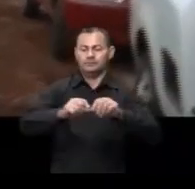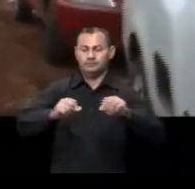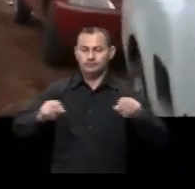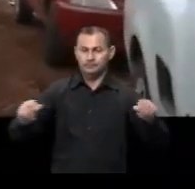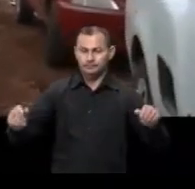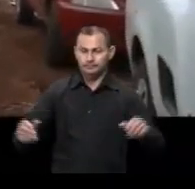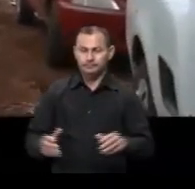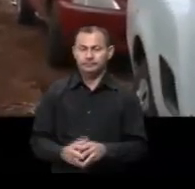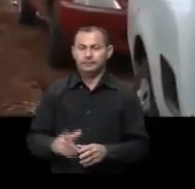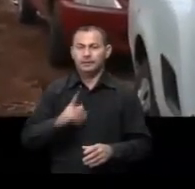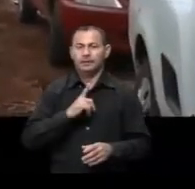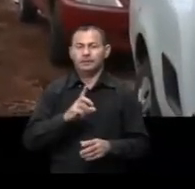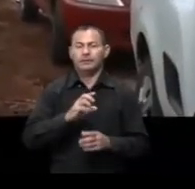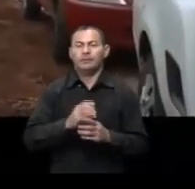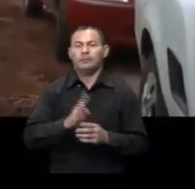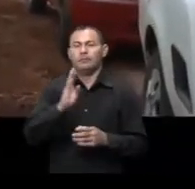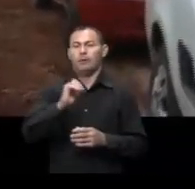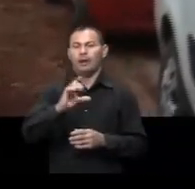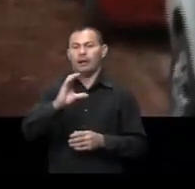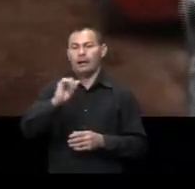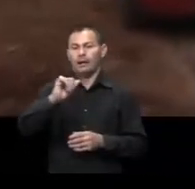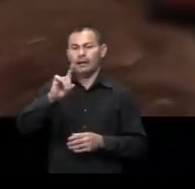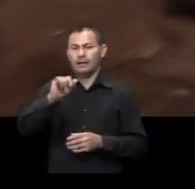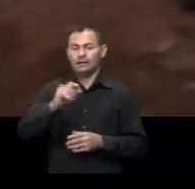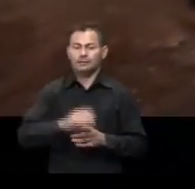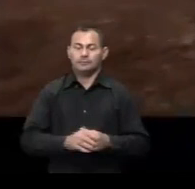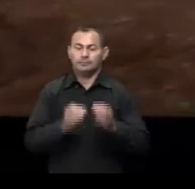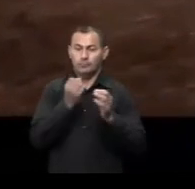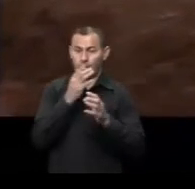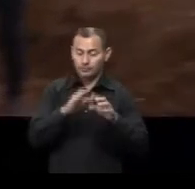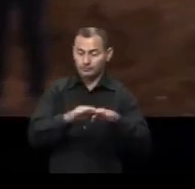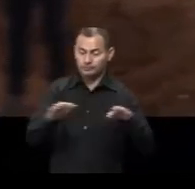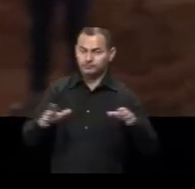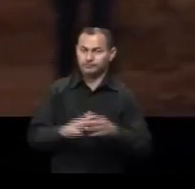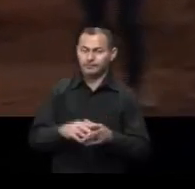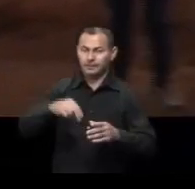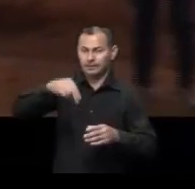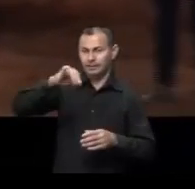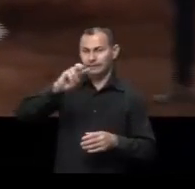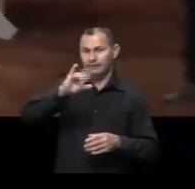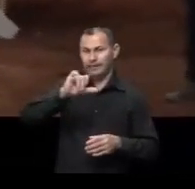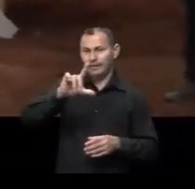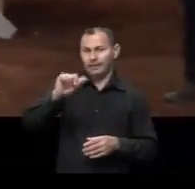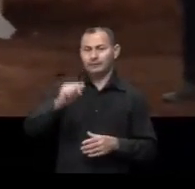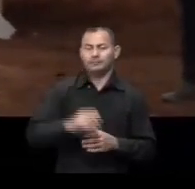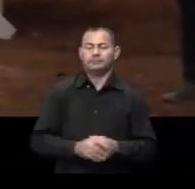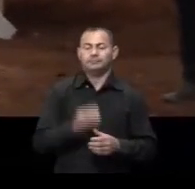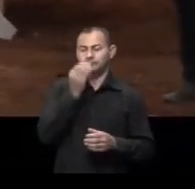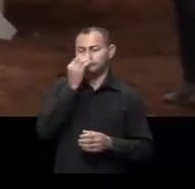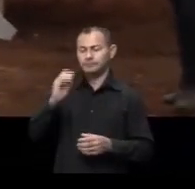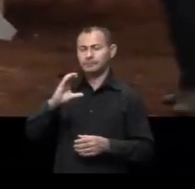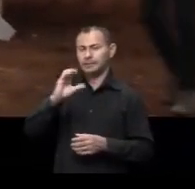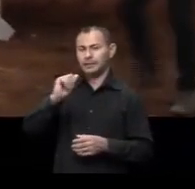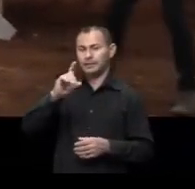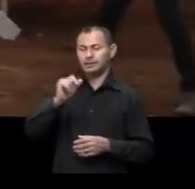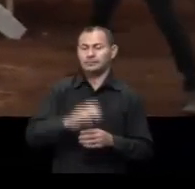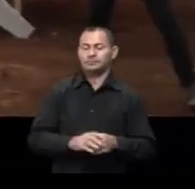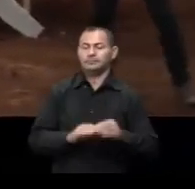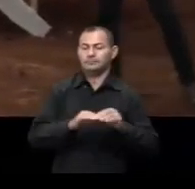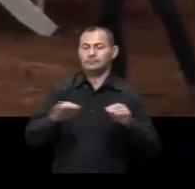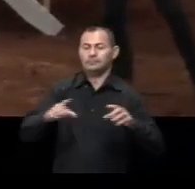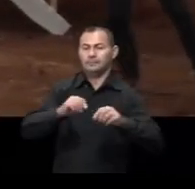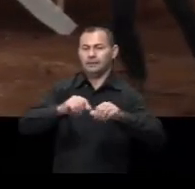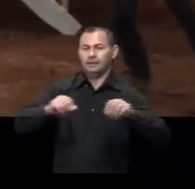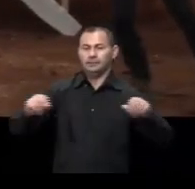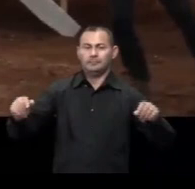terreno. Então, um terreno com uma boa caída. Tá? E ele nivela, ele ignora essa caída e acaba nivelando